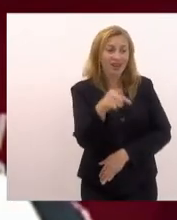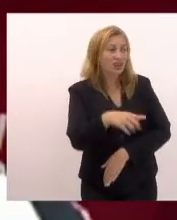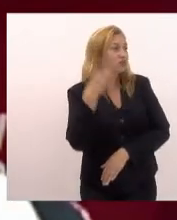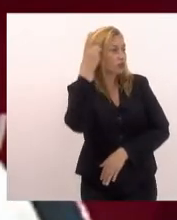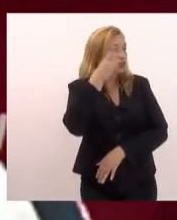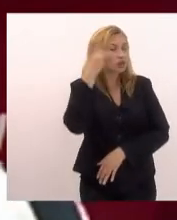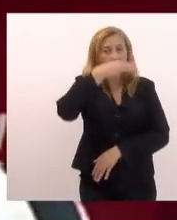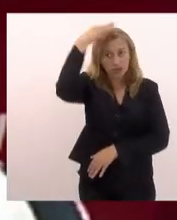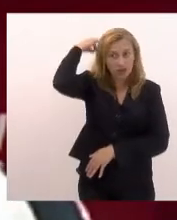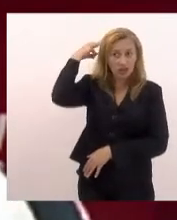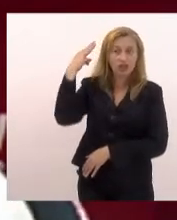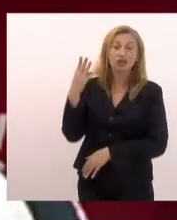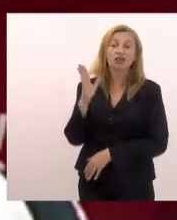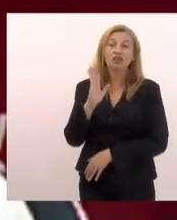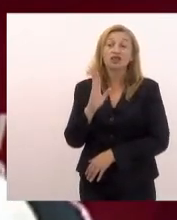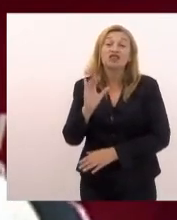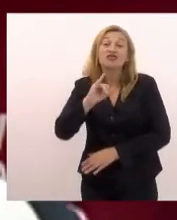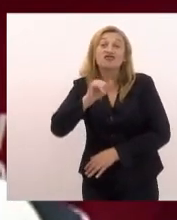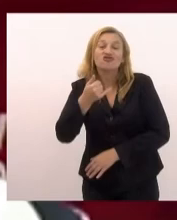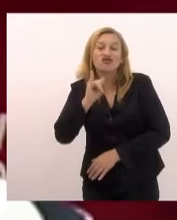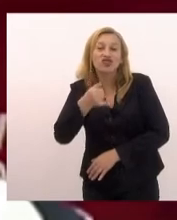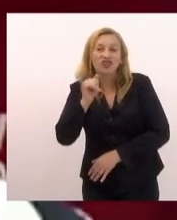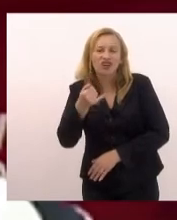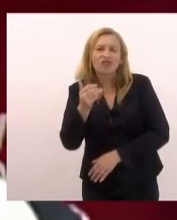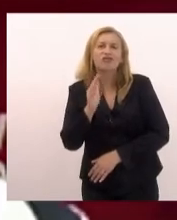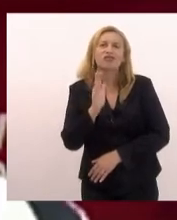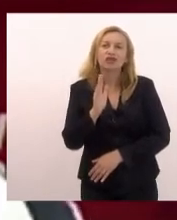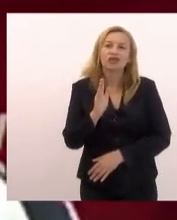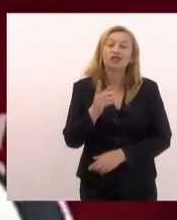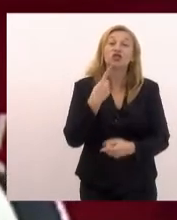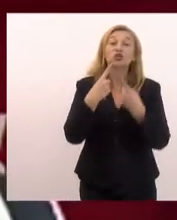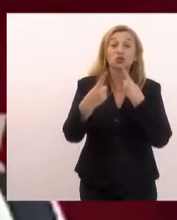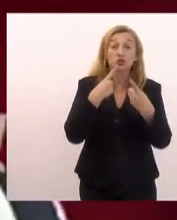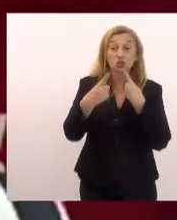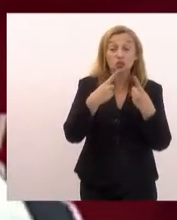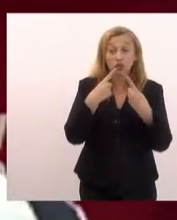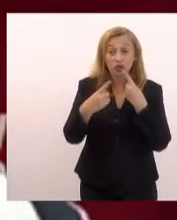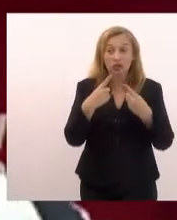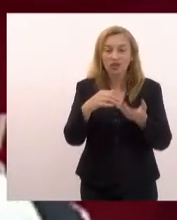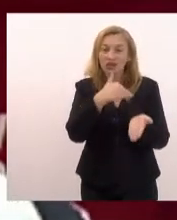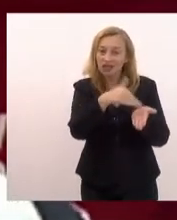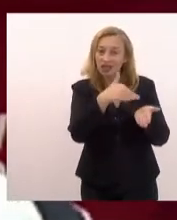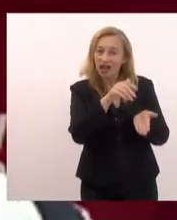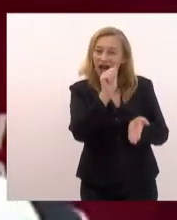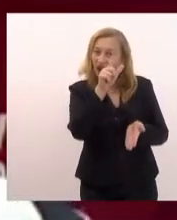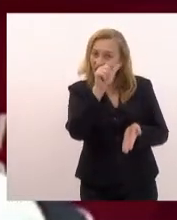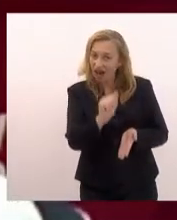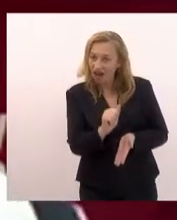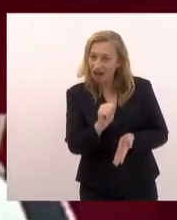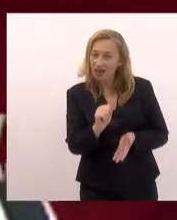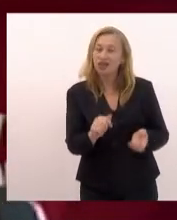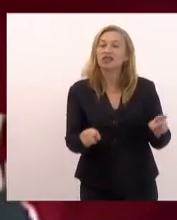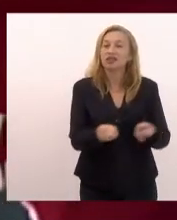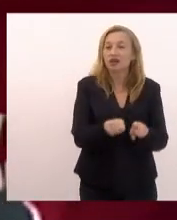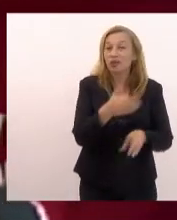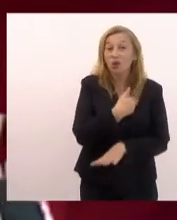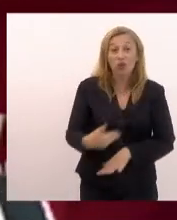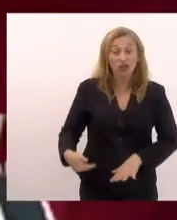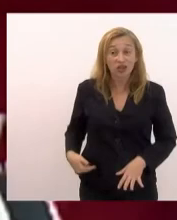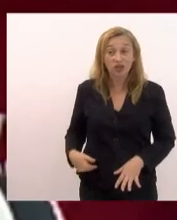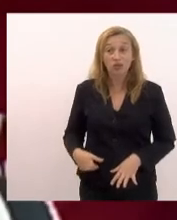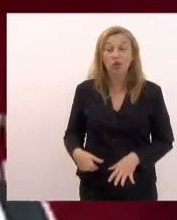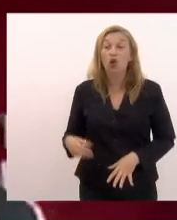Márcio Pacheco de que em janeiro nós estaríamos discutindo com o secretário Alan Tunoves e com o governador